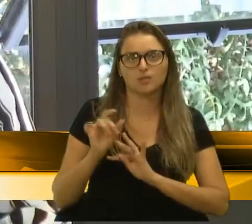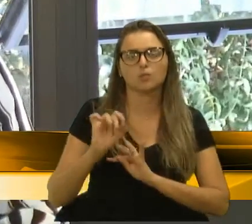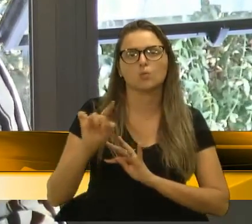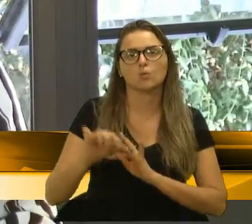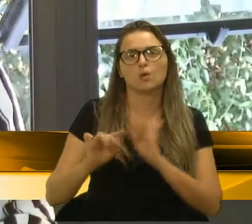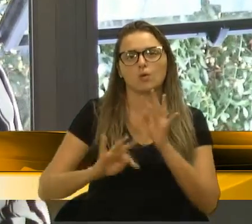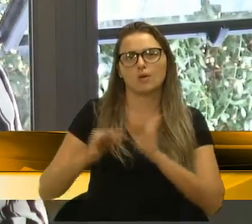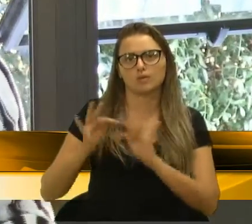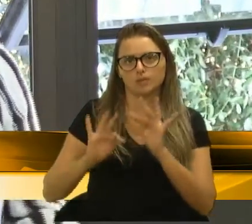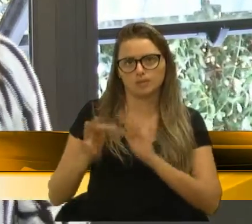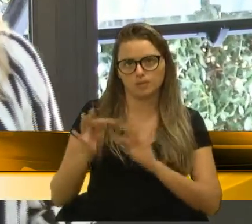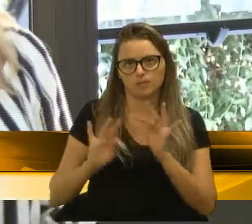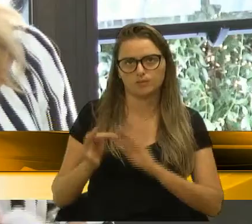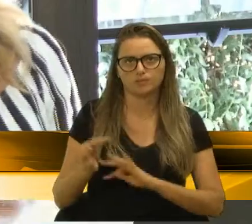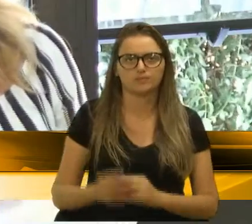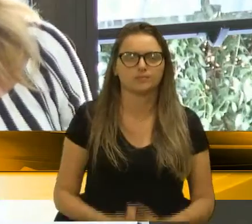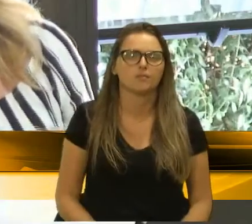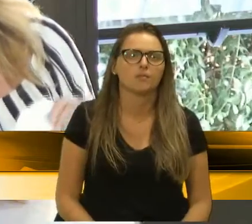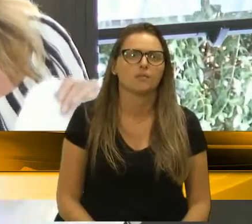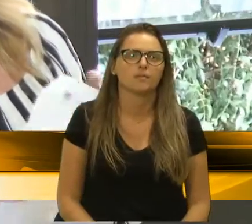tratamento?